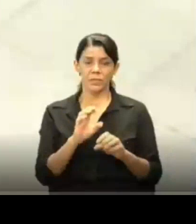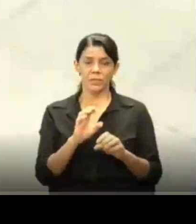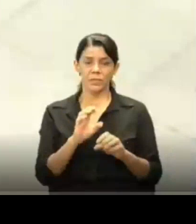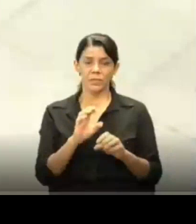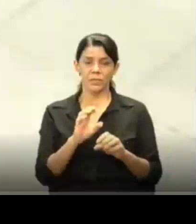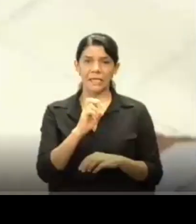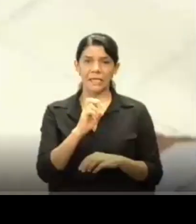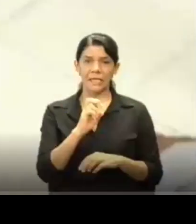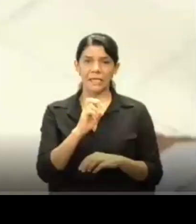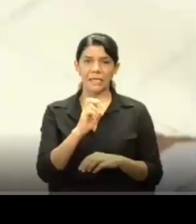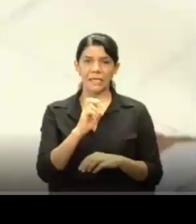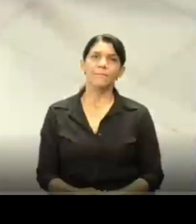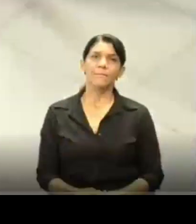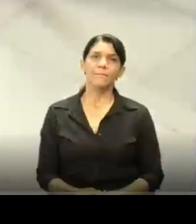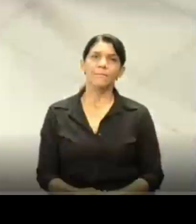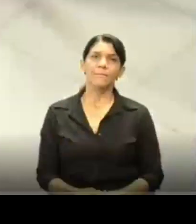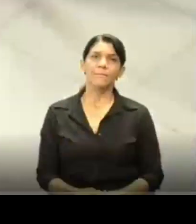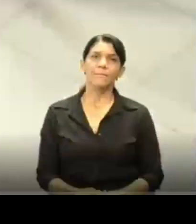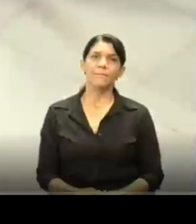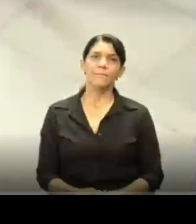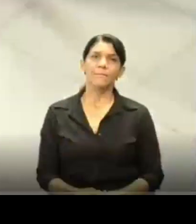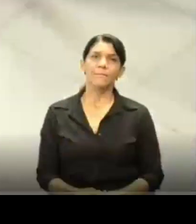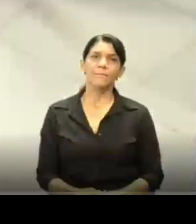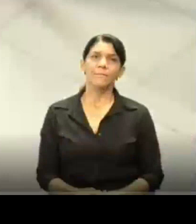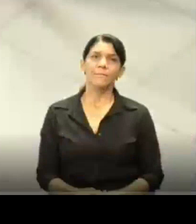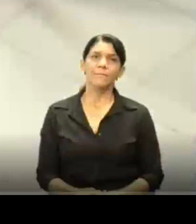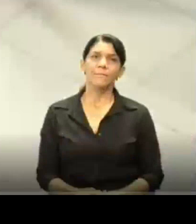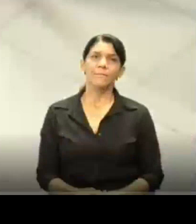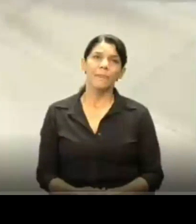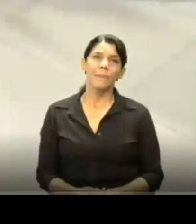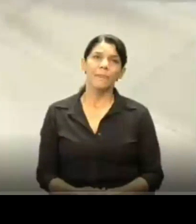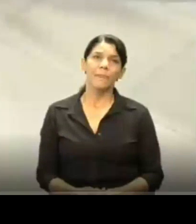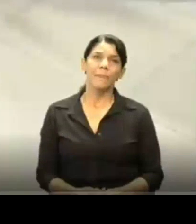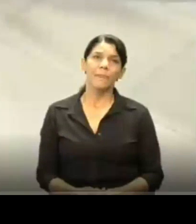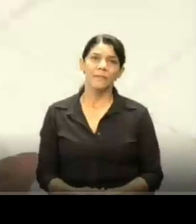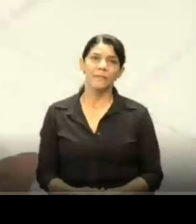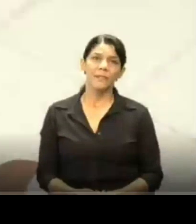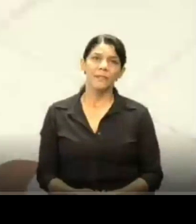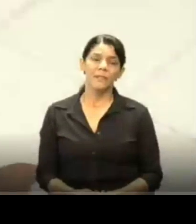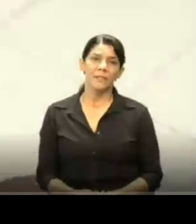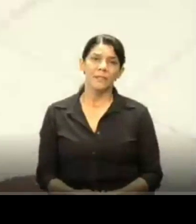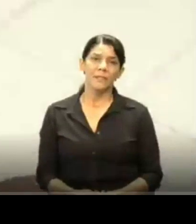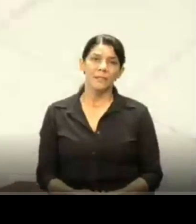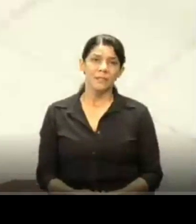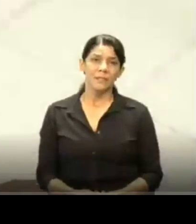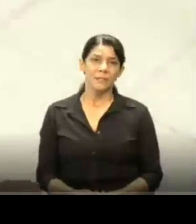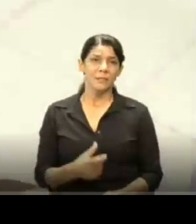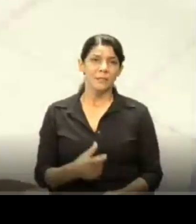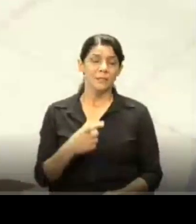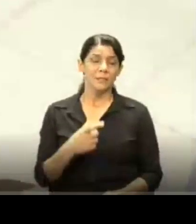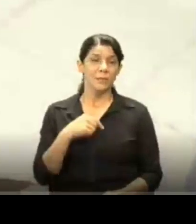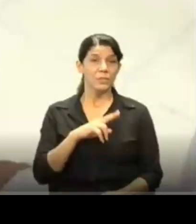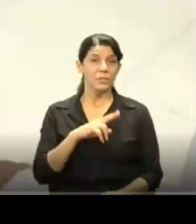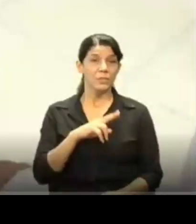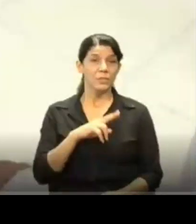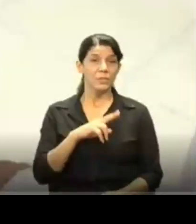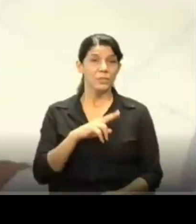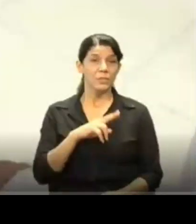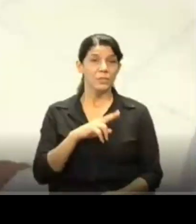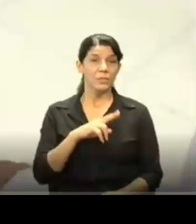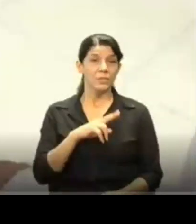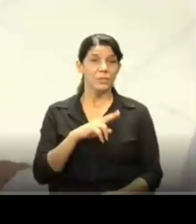Então, esterilizou. Com a alça mesmo, você pega a água